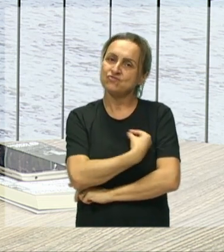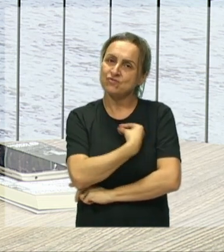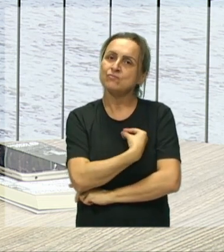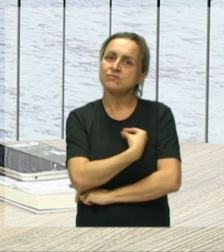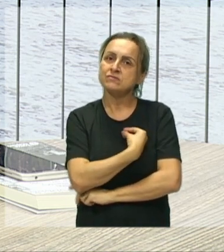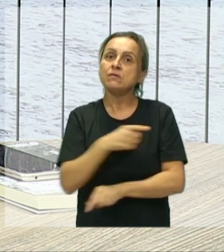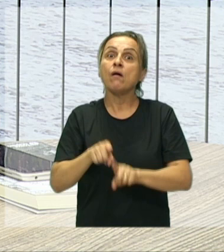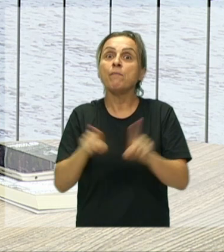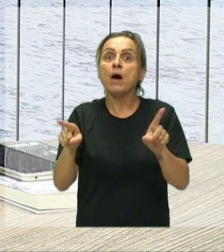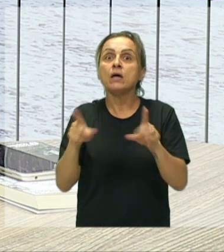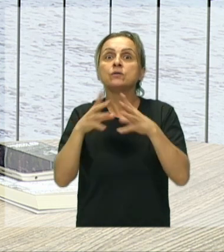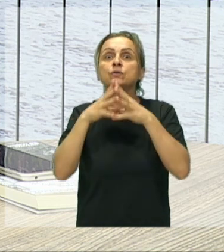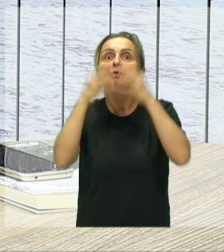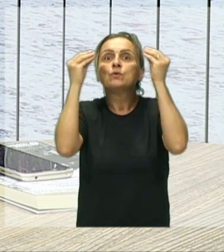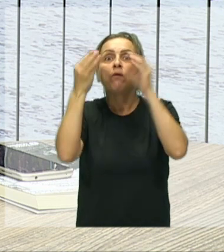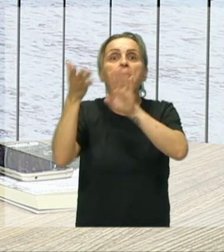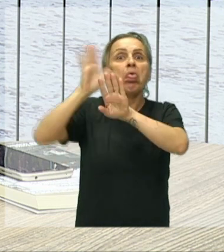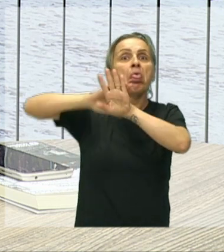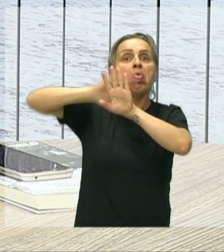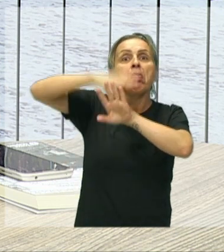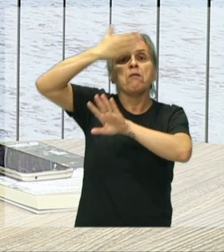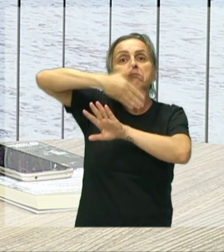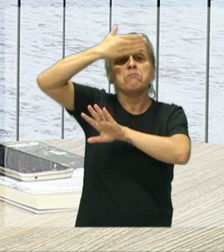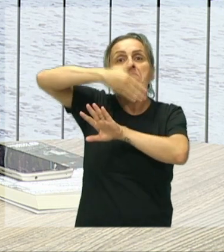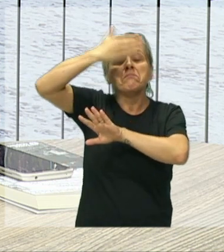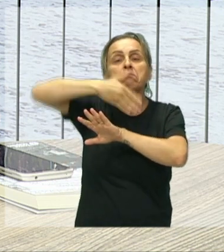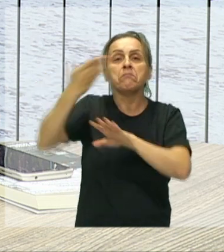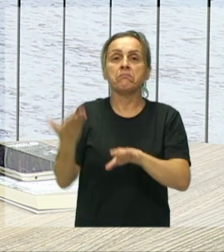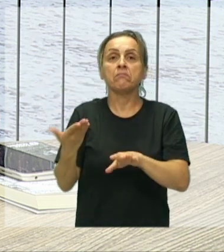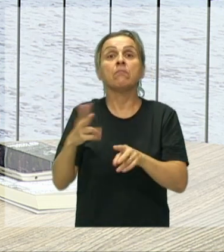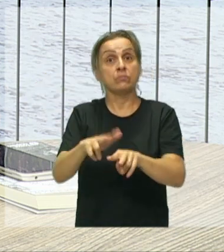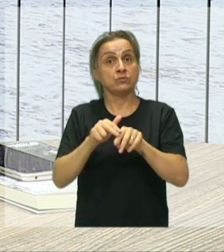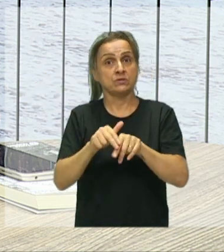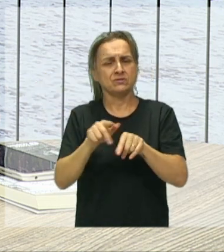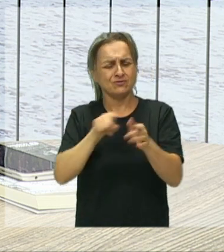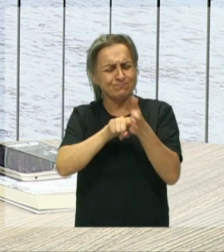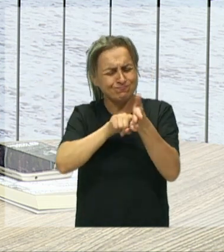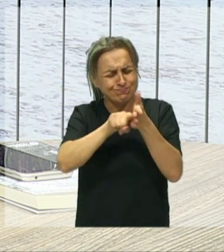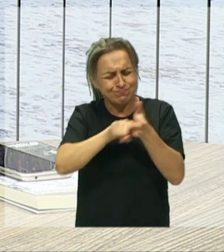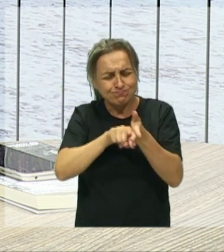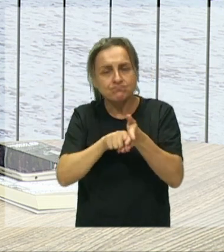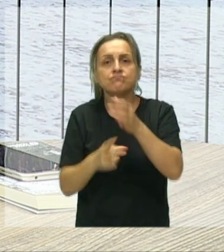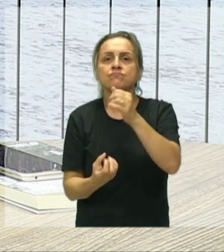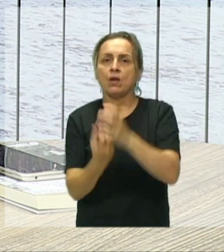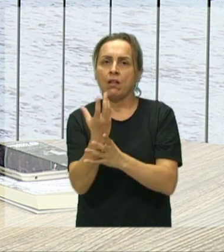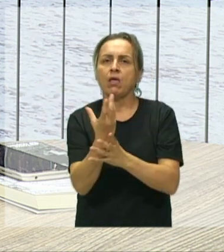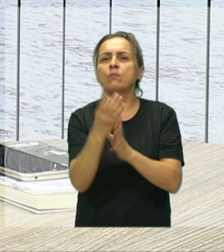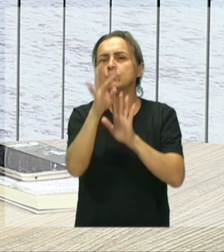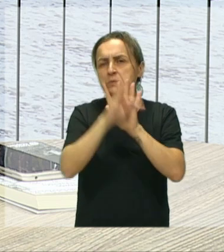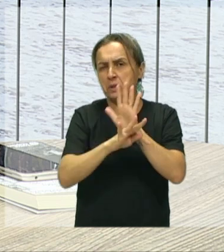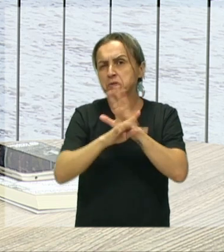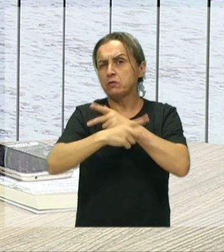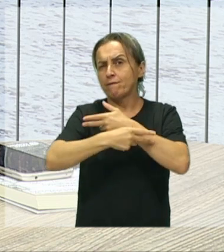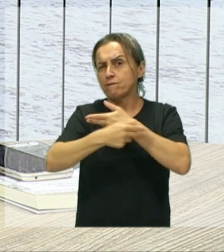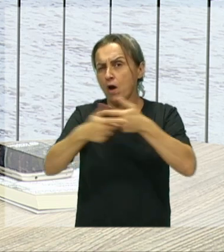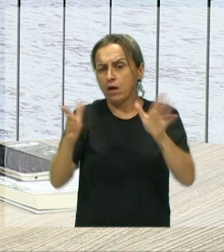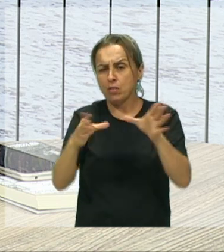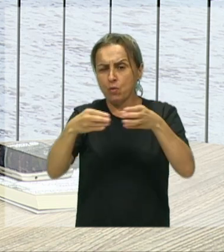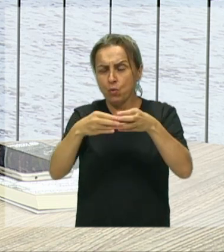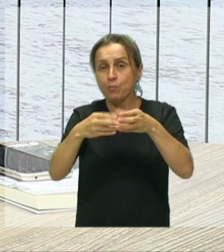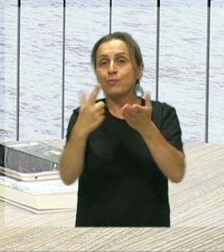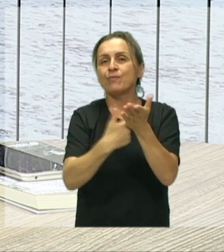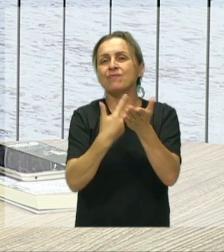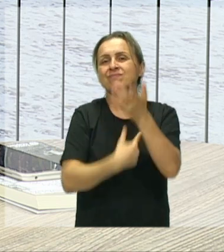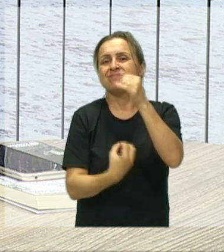invisíveis. Então, nós fizemos as nossas pesquisas, publicamos essa coletânea de texto, dando